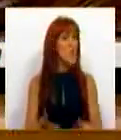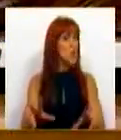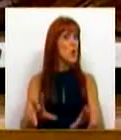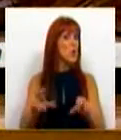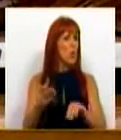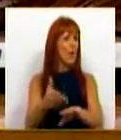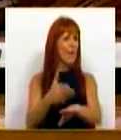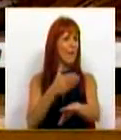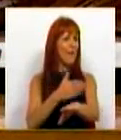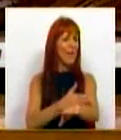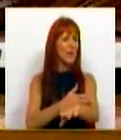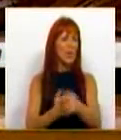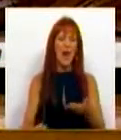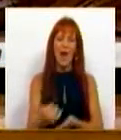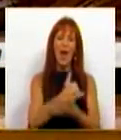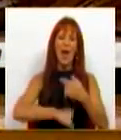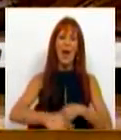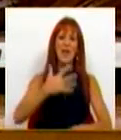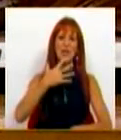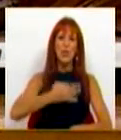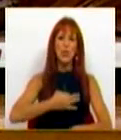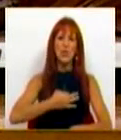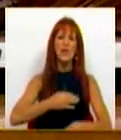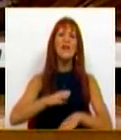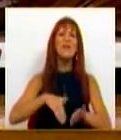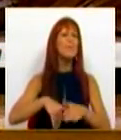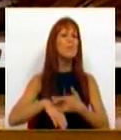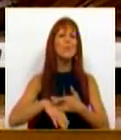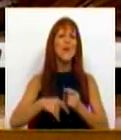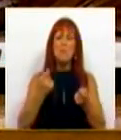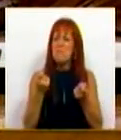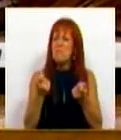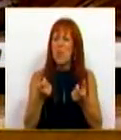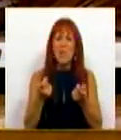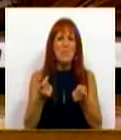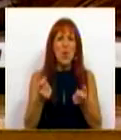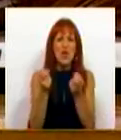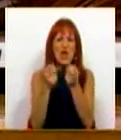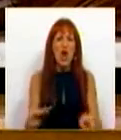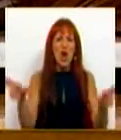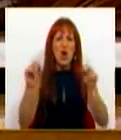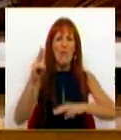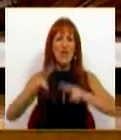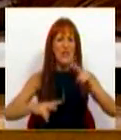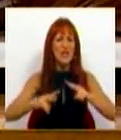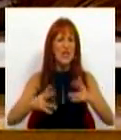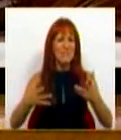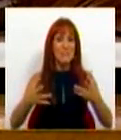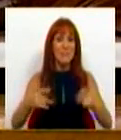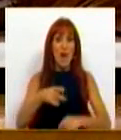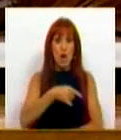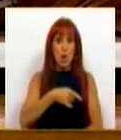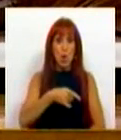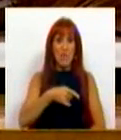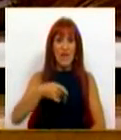Nunca antes a receita total se fez com tão poucas novidades fiscais.